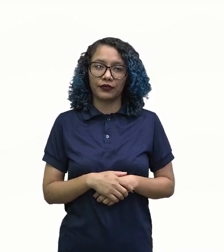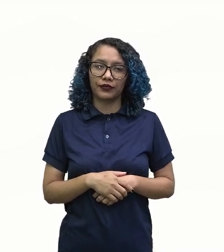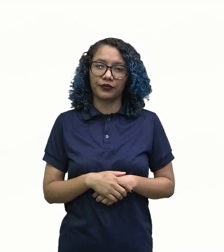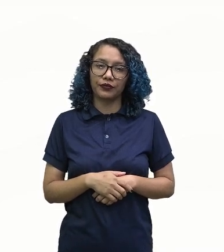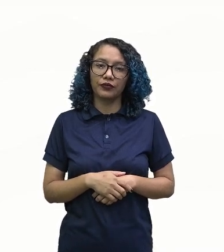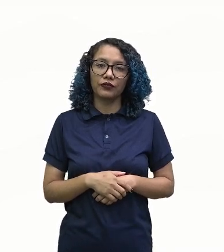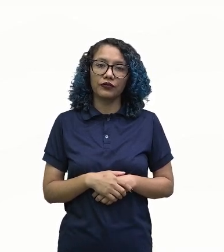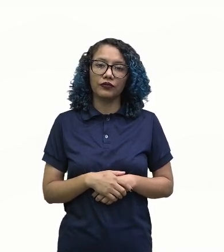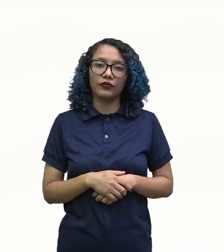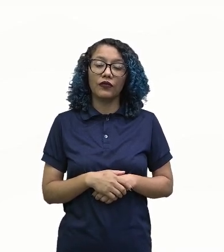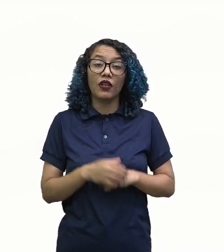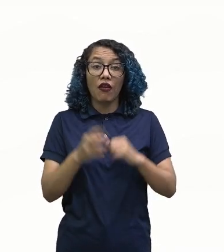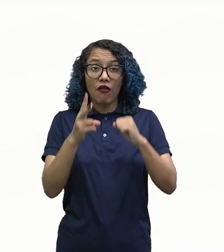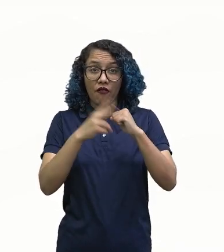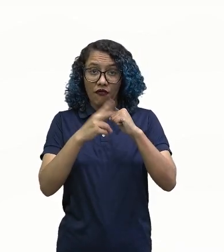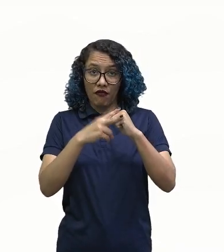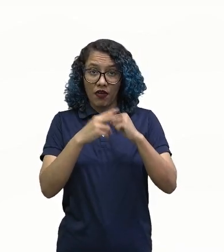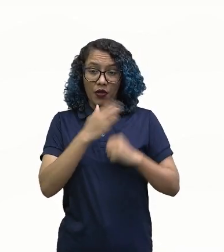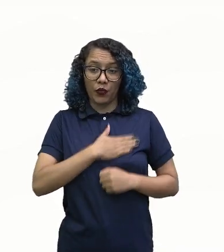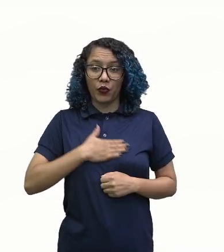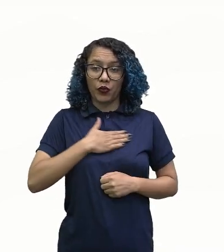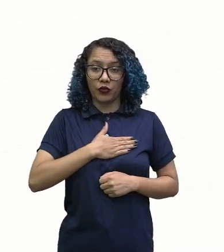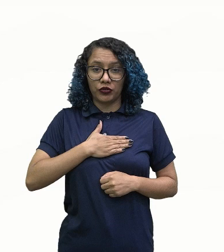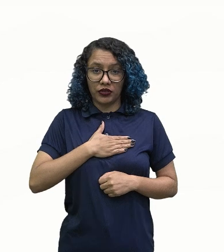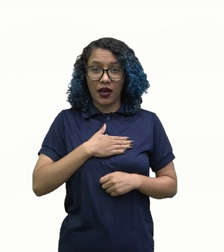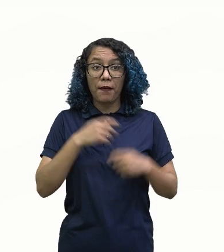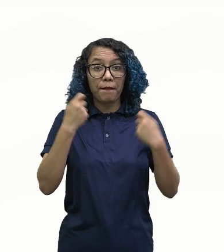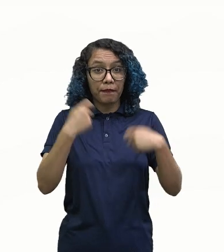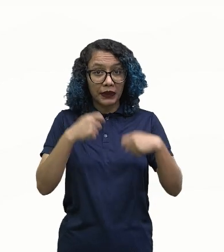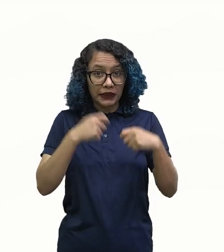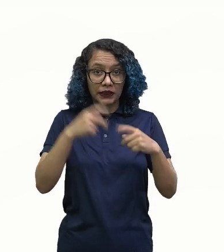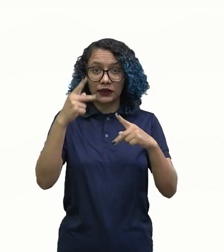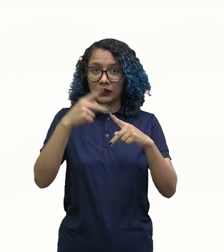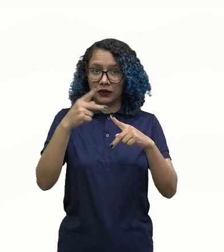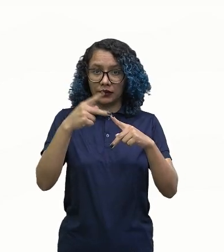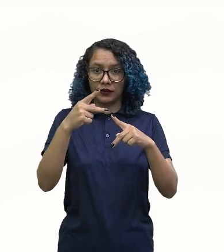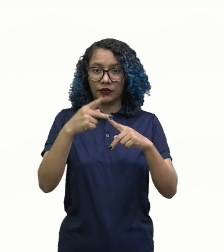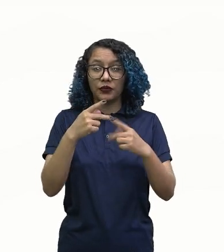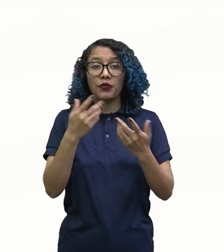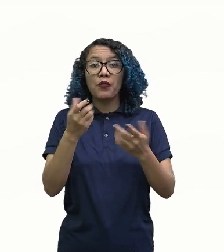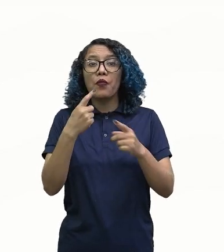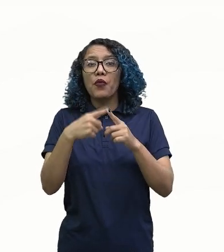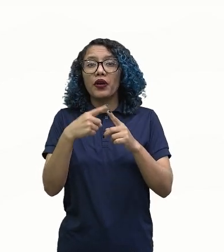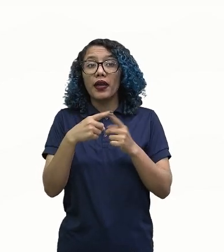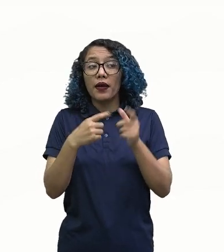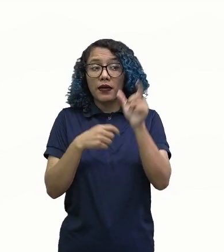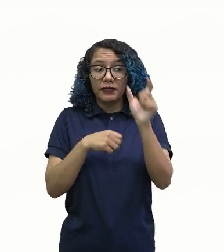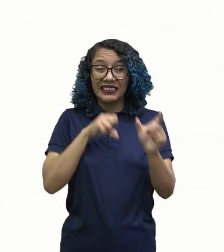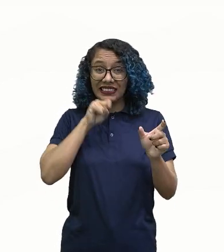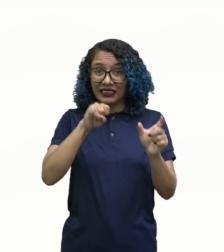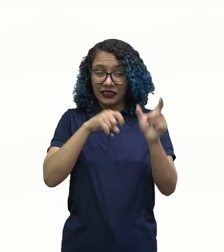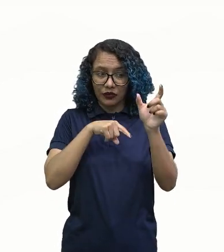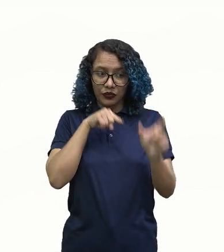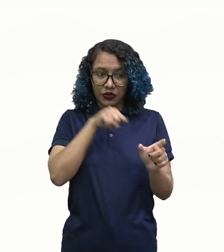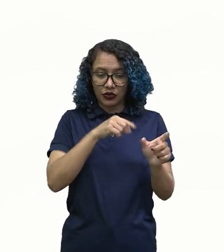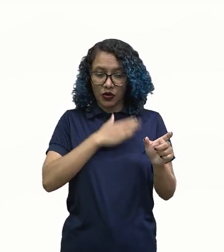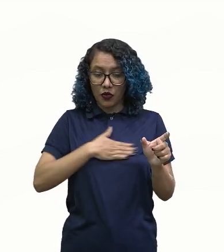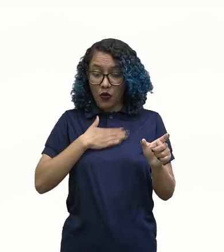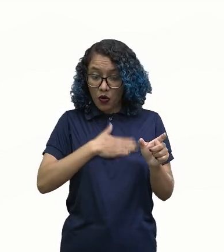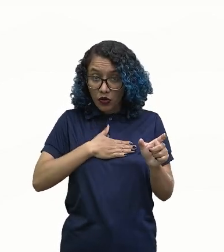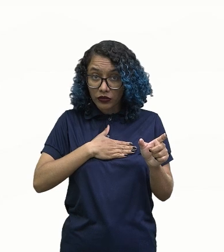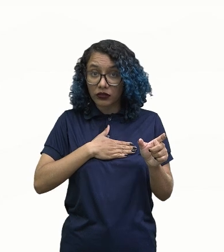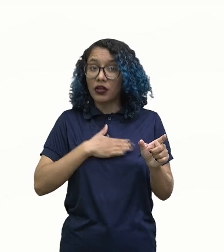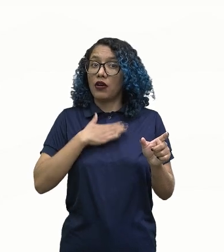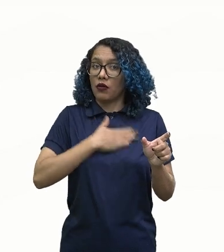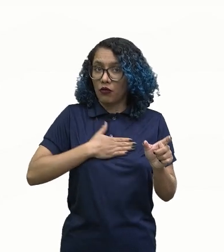verbo gostar exige preposição, afinal, quem gosta, gosta de algo.